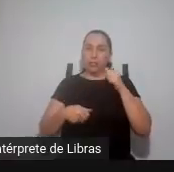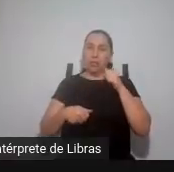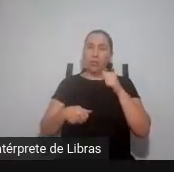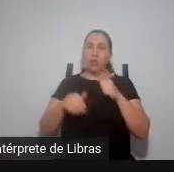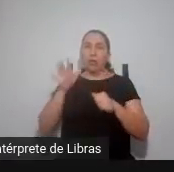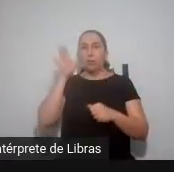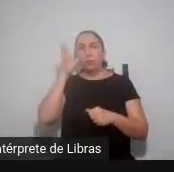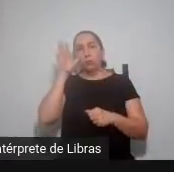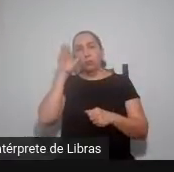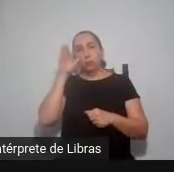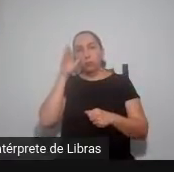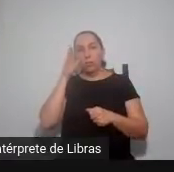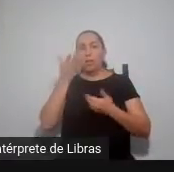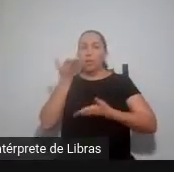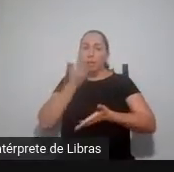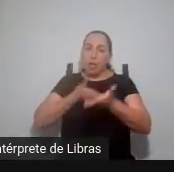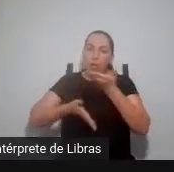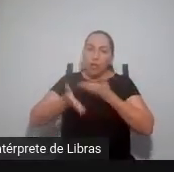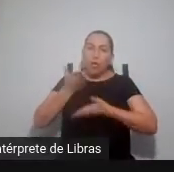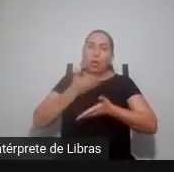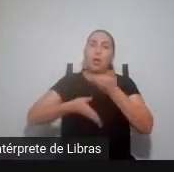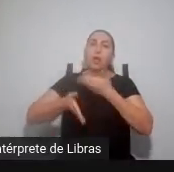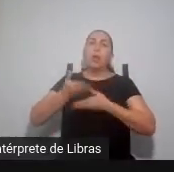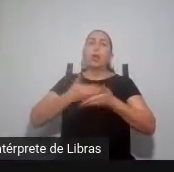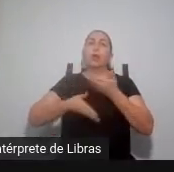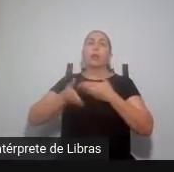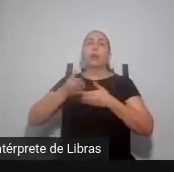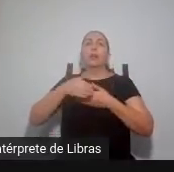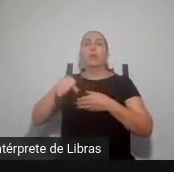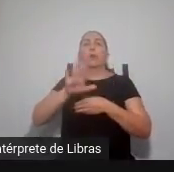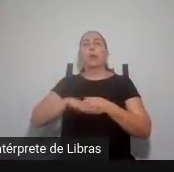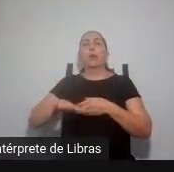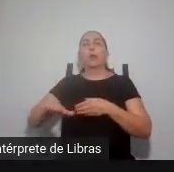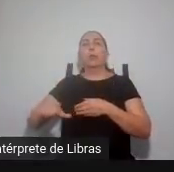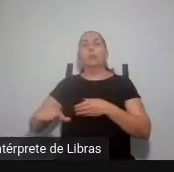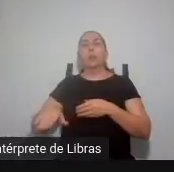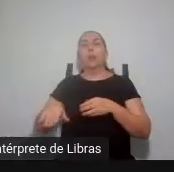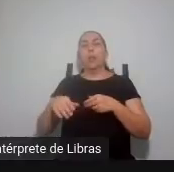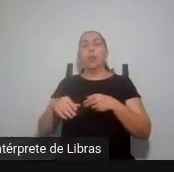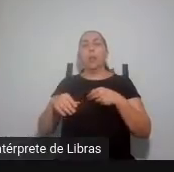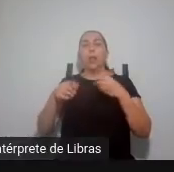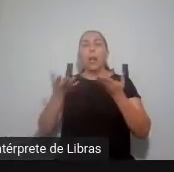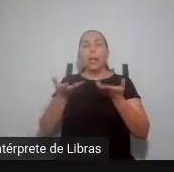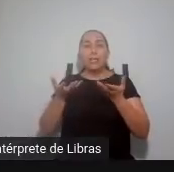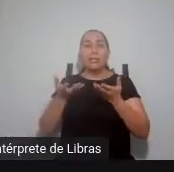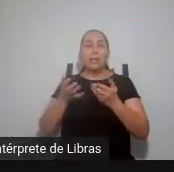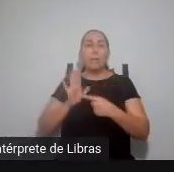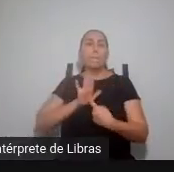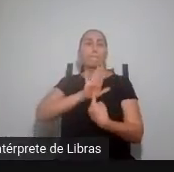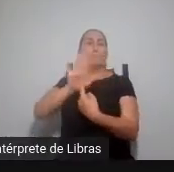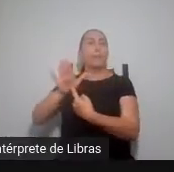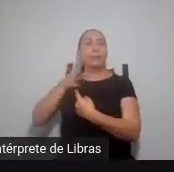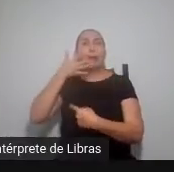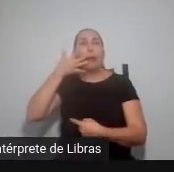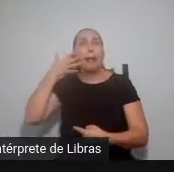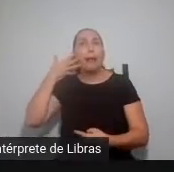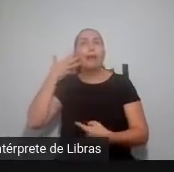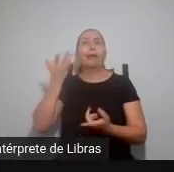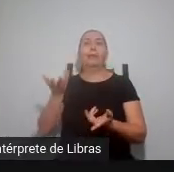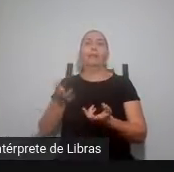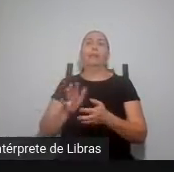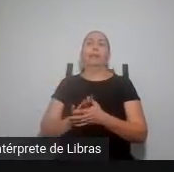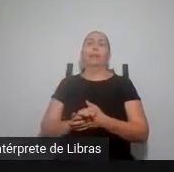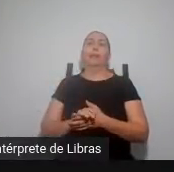aí, realizar as atividades, mas deixar... Essas crianças queriam mostrar o gato, queriam mostrar